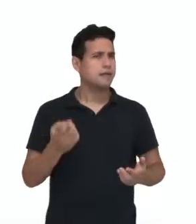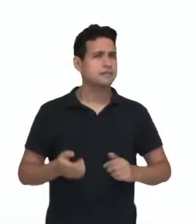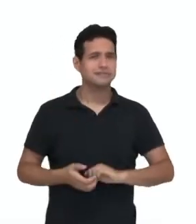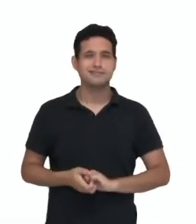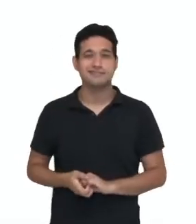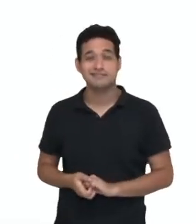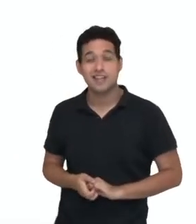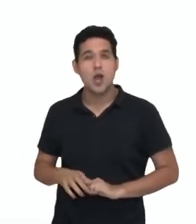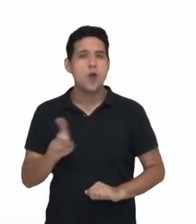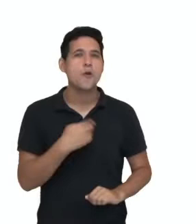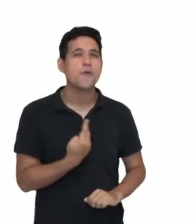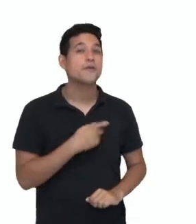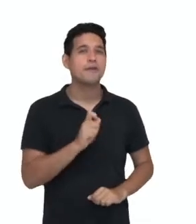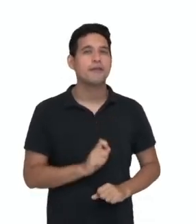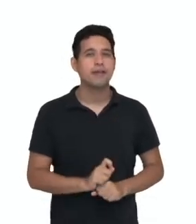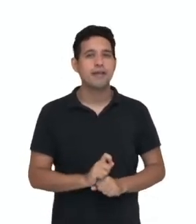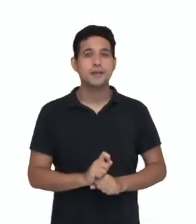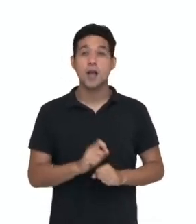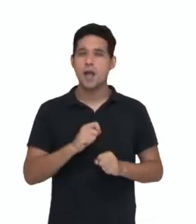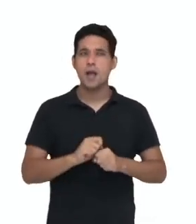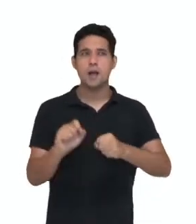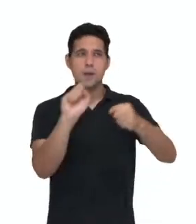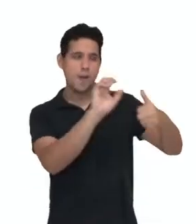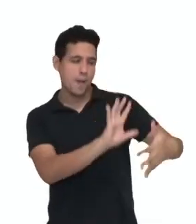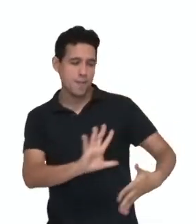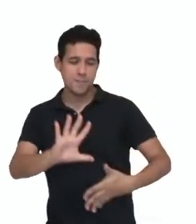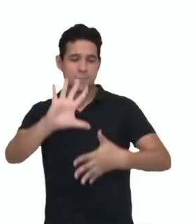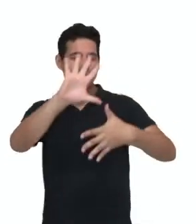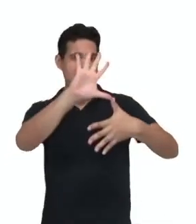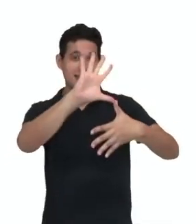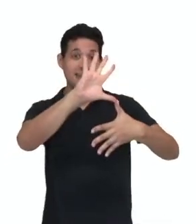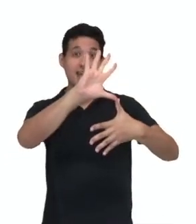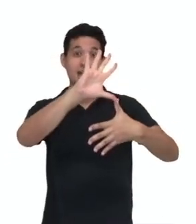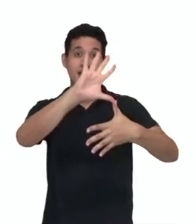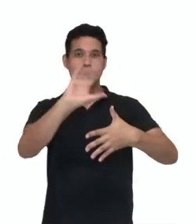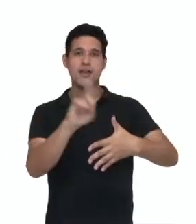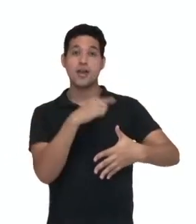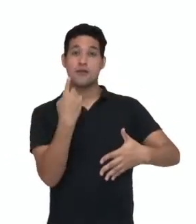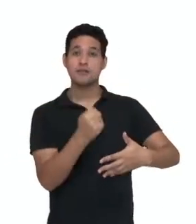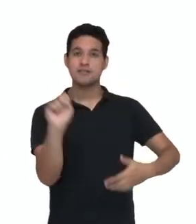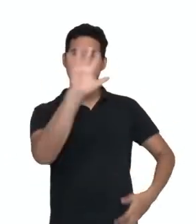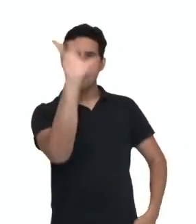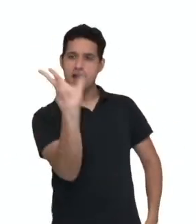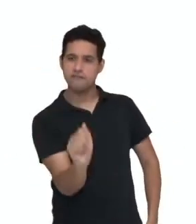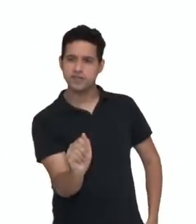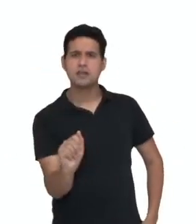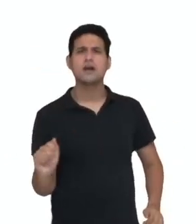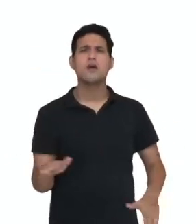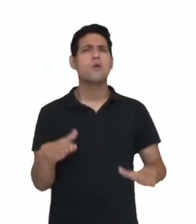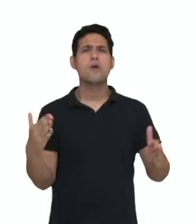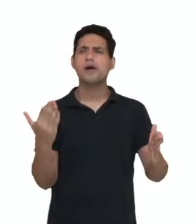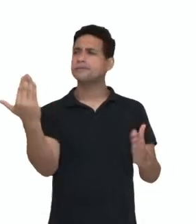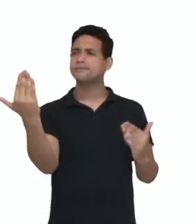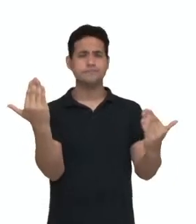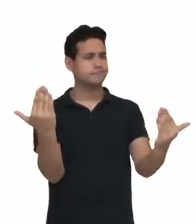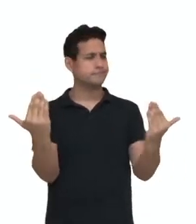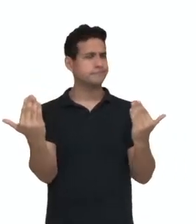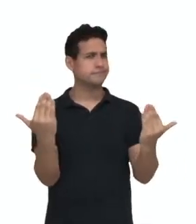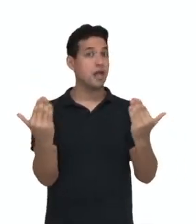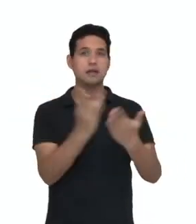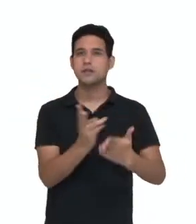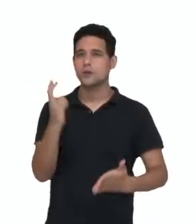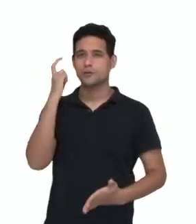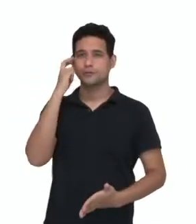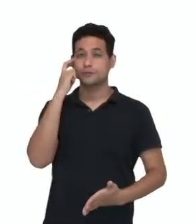pensar. Nuestra América, nuestra África. ¿Qué aspectos de la historia de la